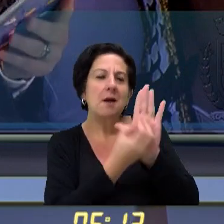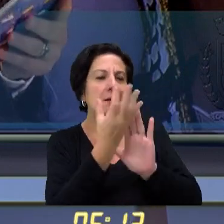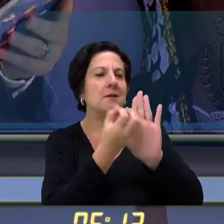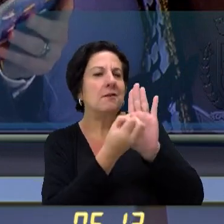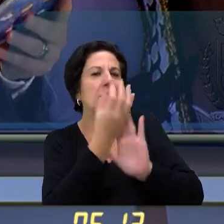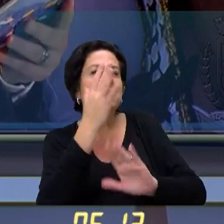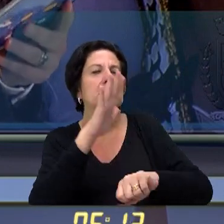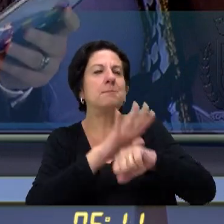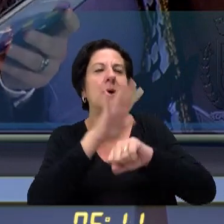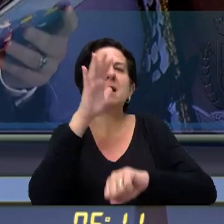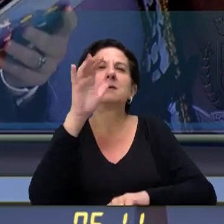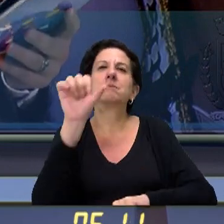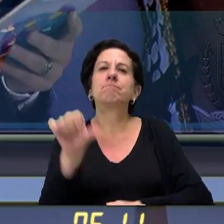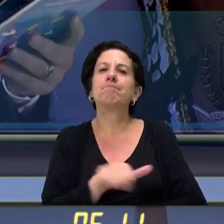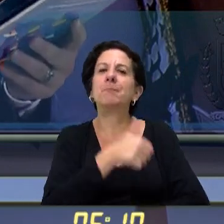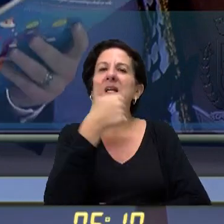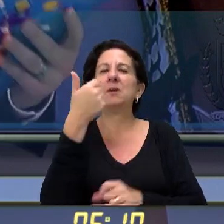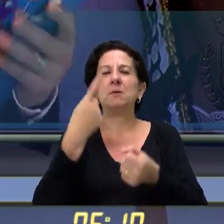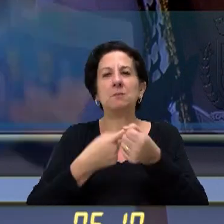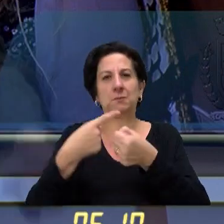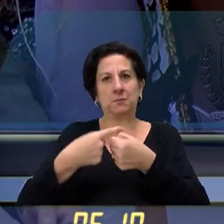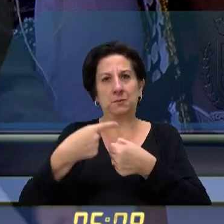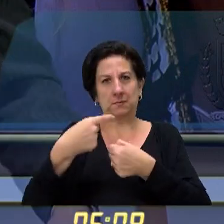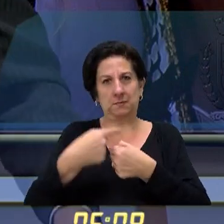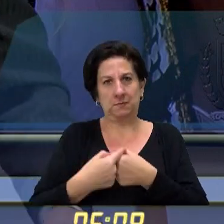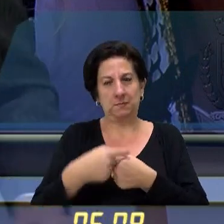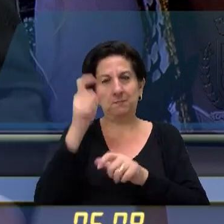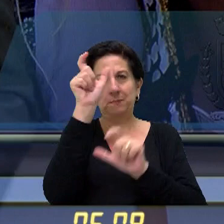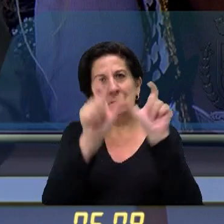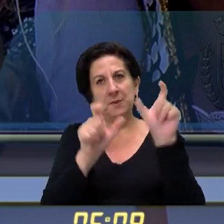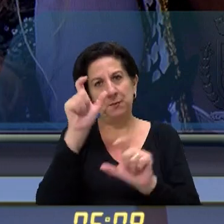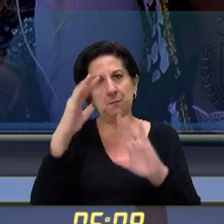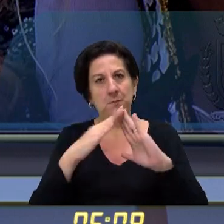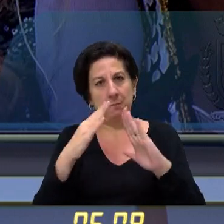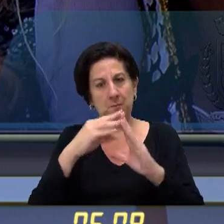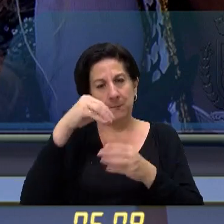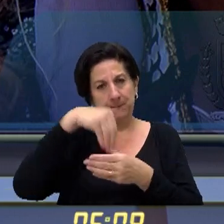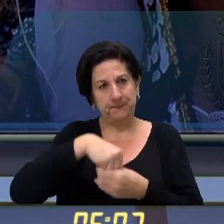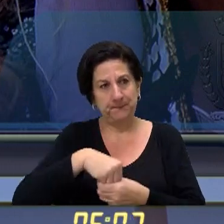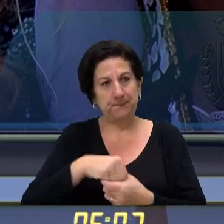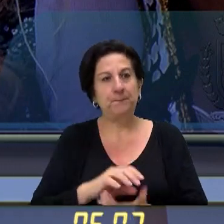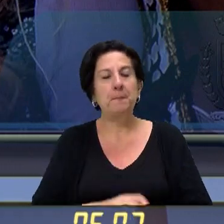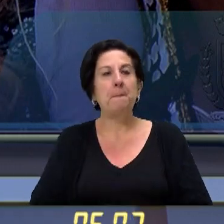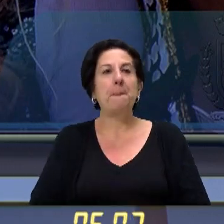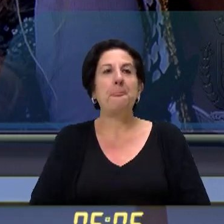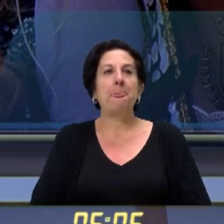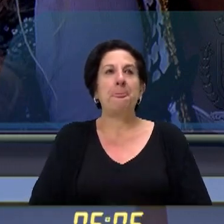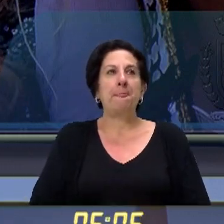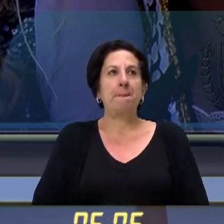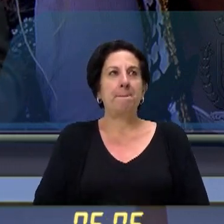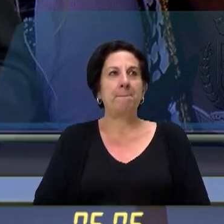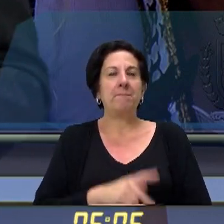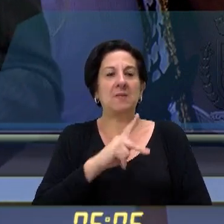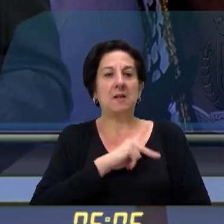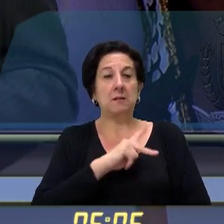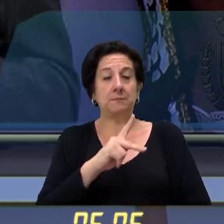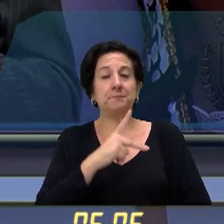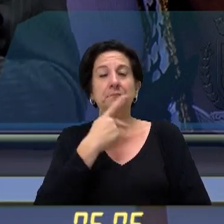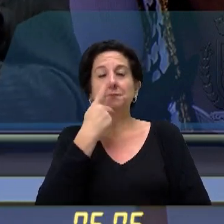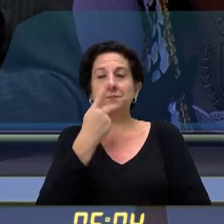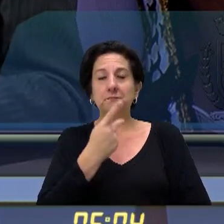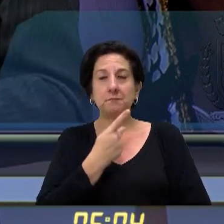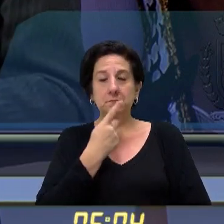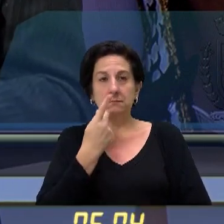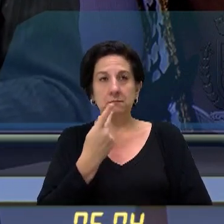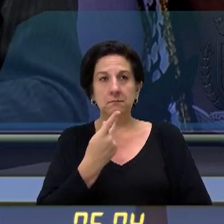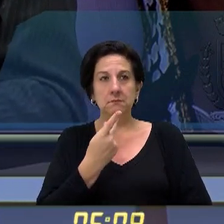possa melhorar o nosso município para a nossa gente. Mas, senhora presidente, e eu aqui falava há pouco dos